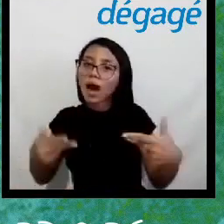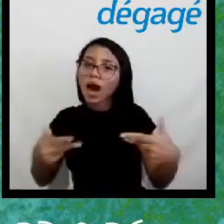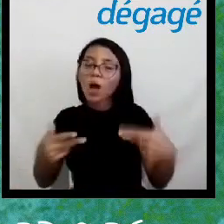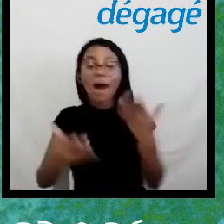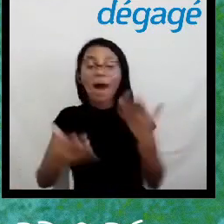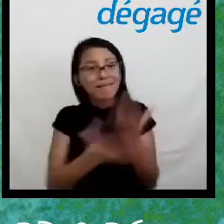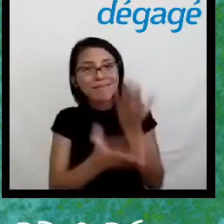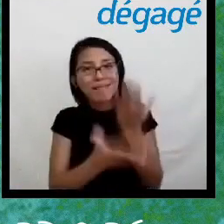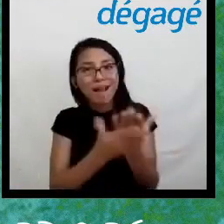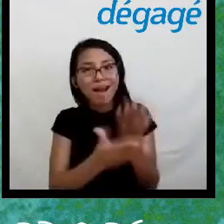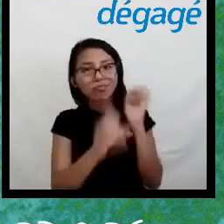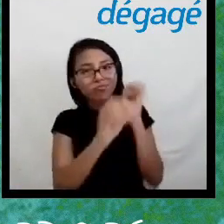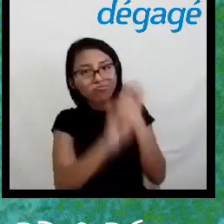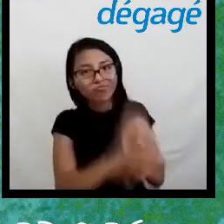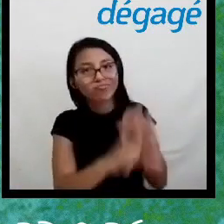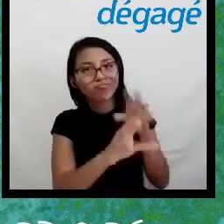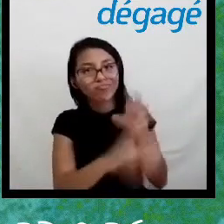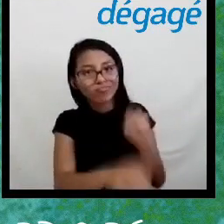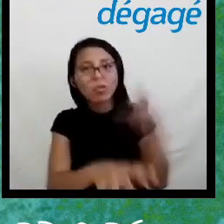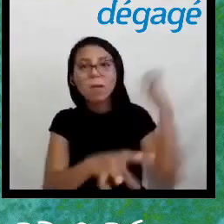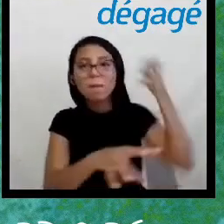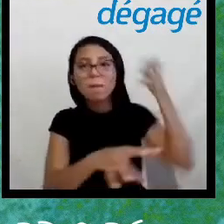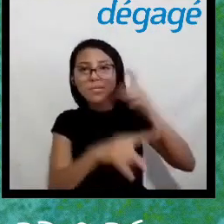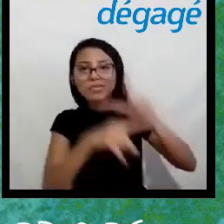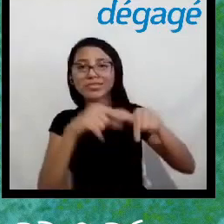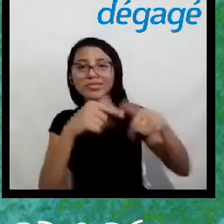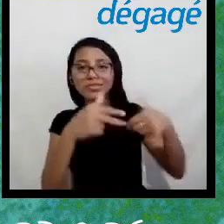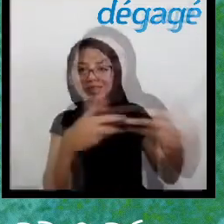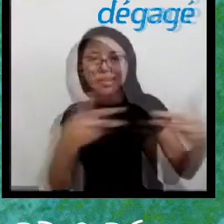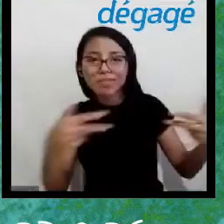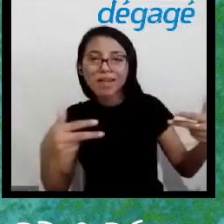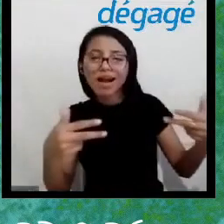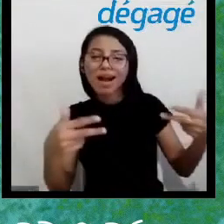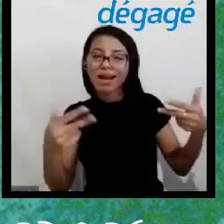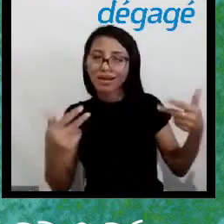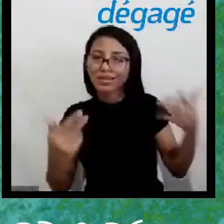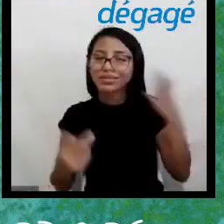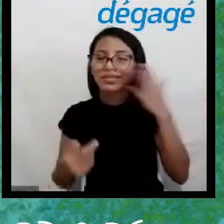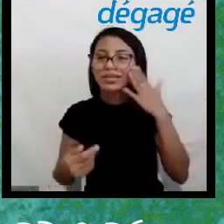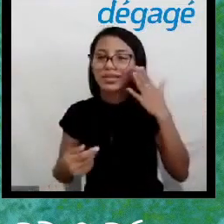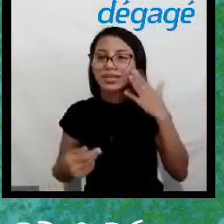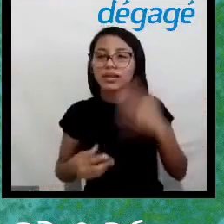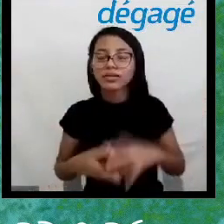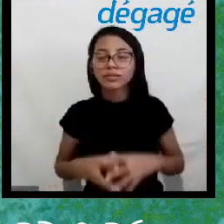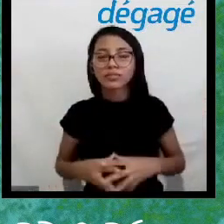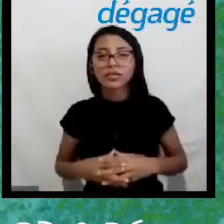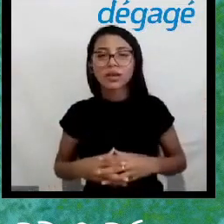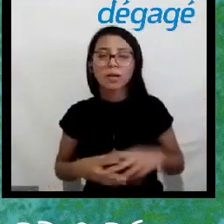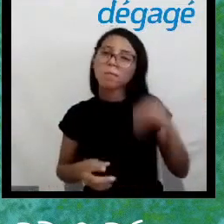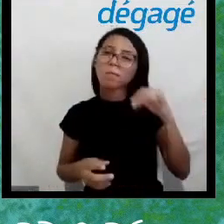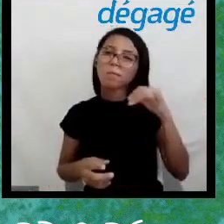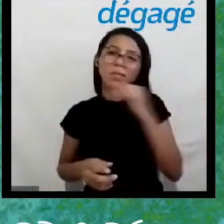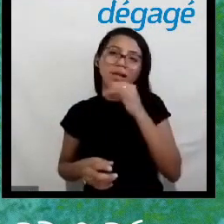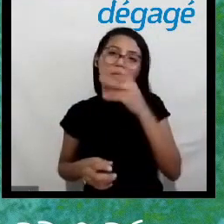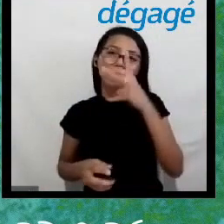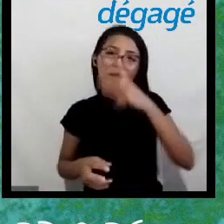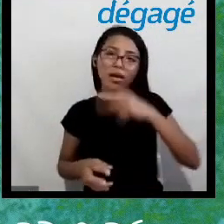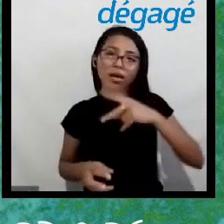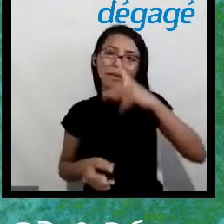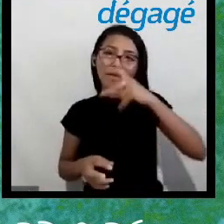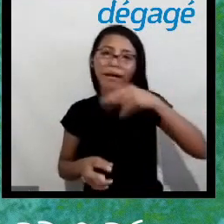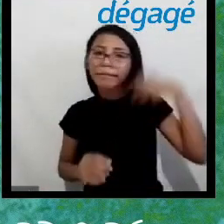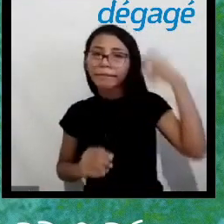já estou cansada por trabalhar bastante tempo na escola, das mesmas músicas. Vamos cantar a música da baleia, vamos cantar a música